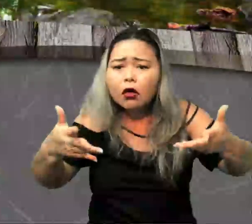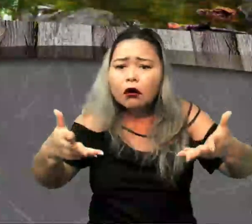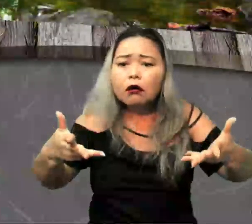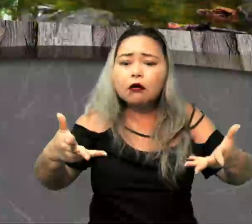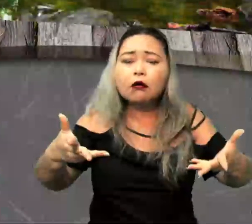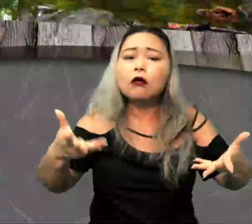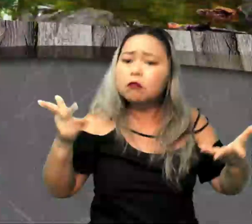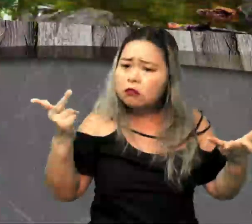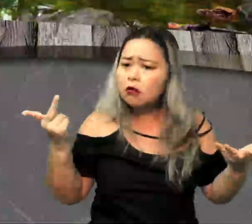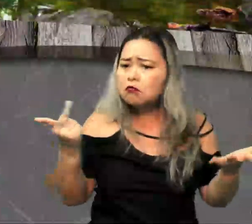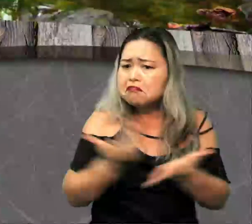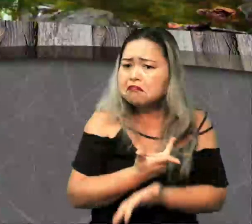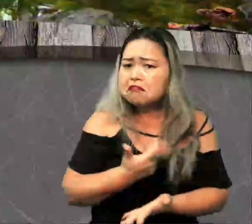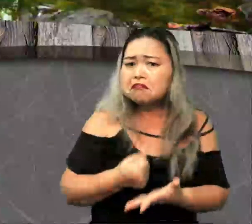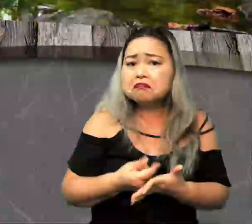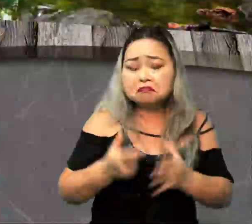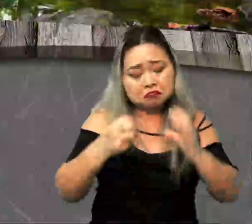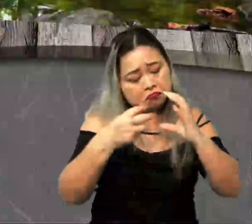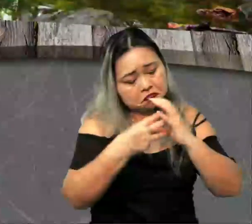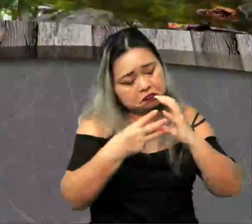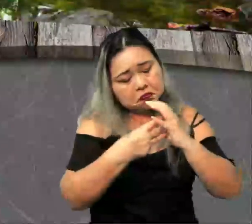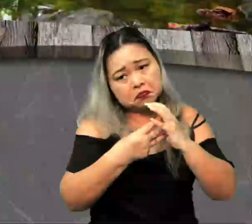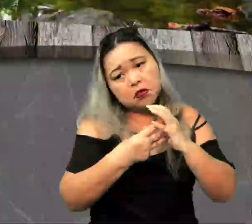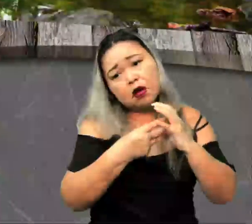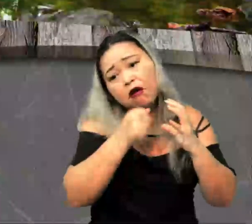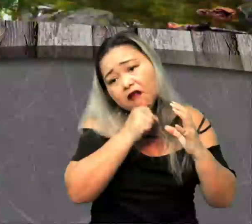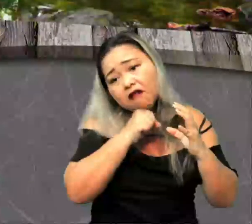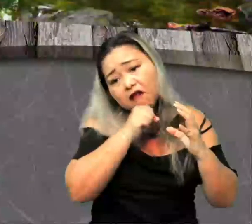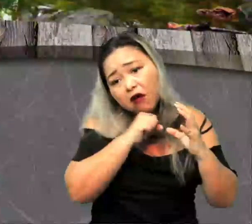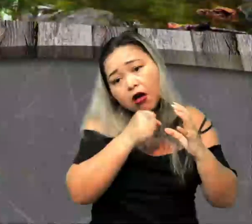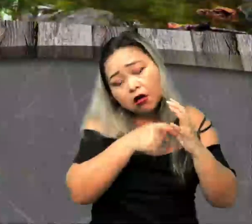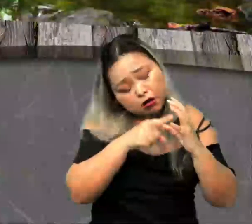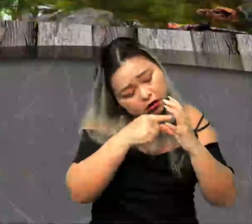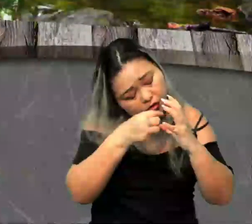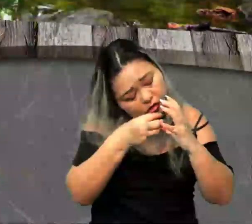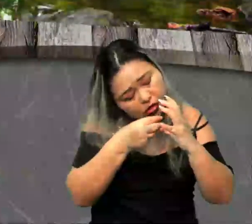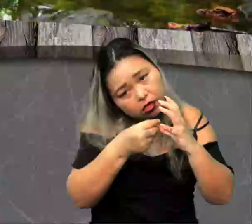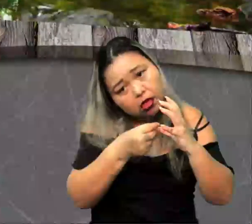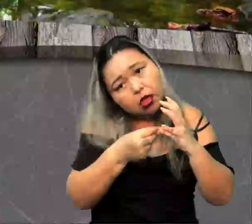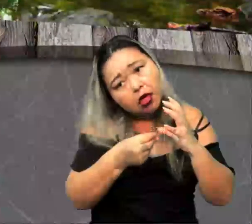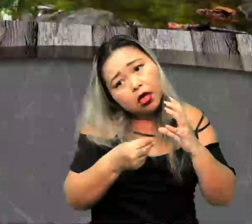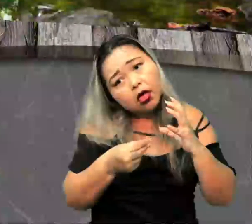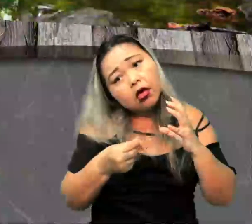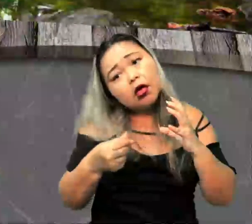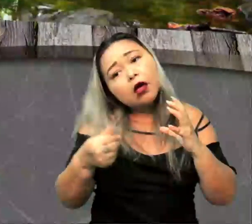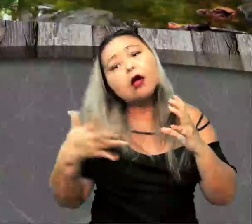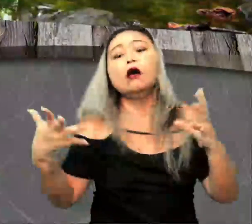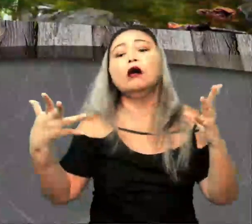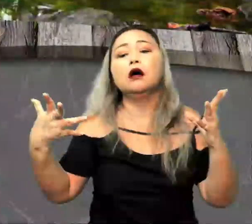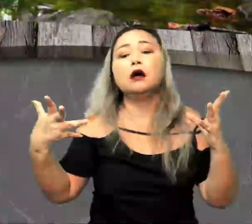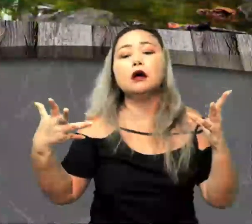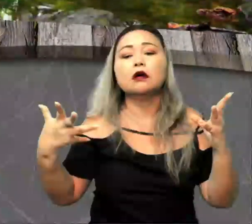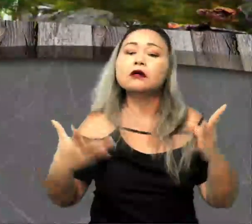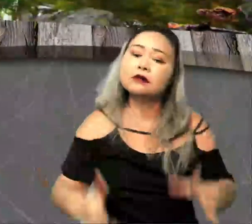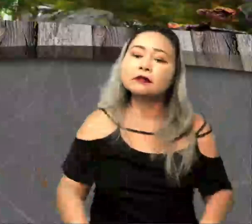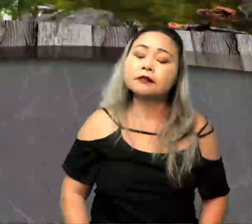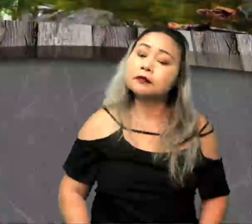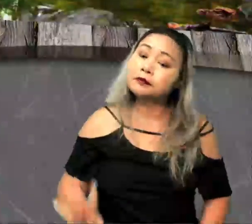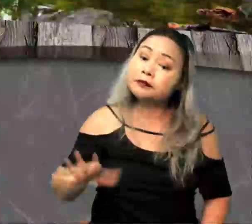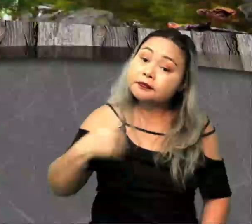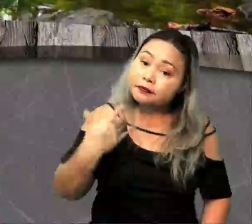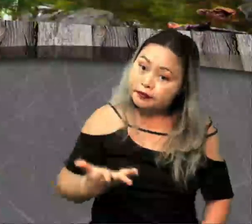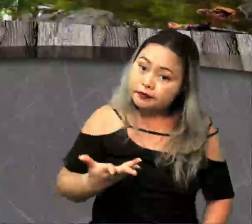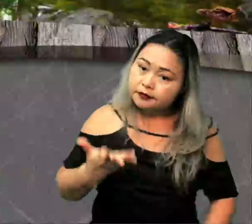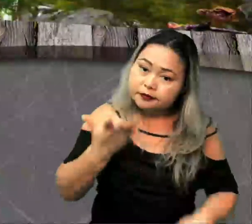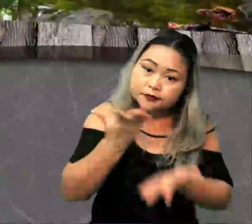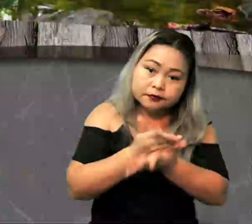né? Vai acontecer de uma célula ficar muito envelhecida, uma estrutura da célula envelhecida e ser fagocitada, né? Ou